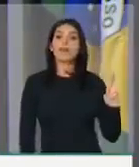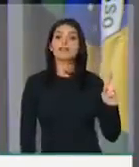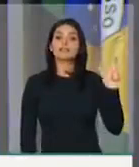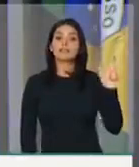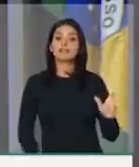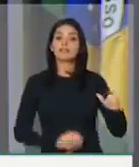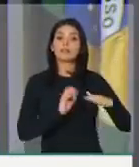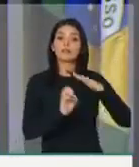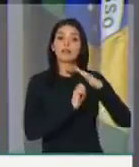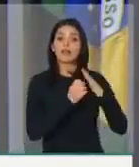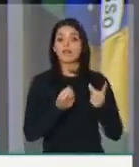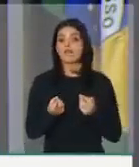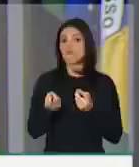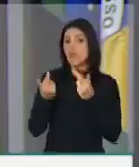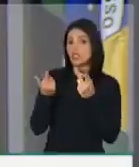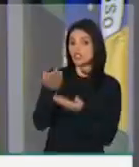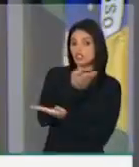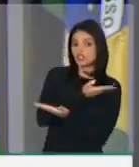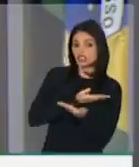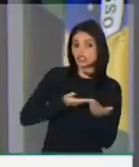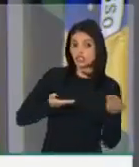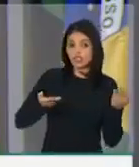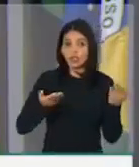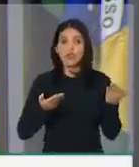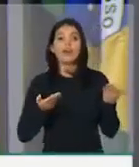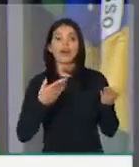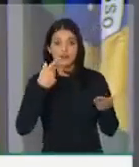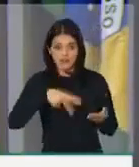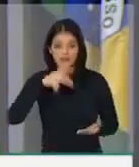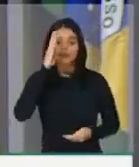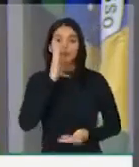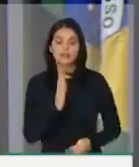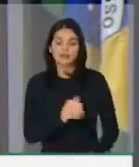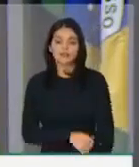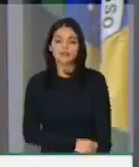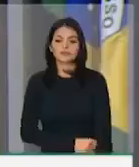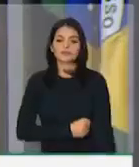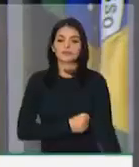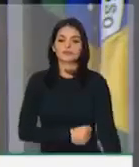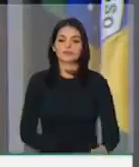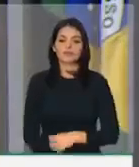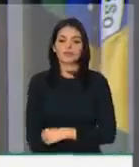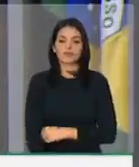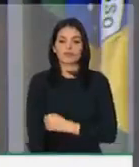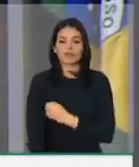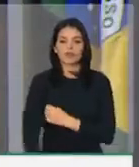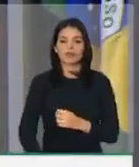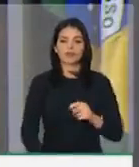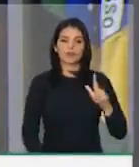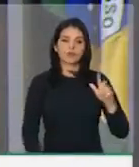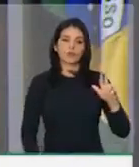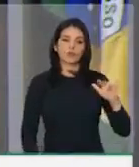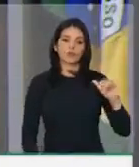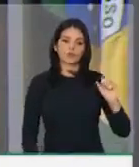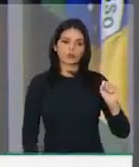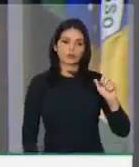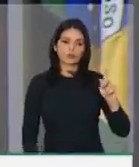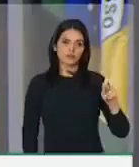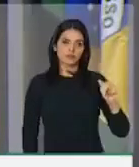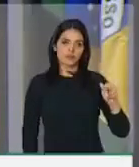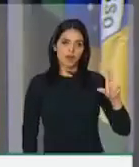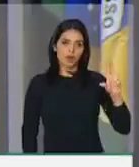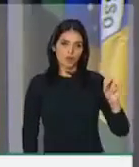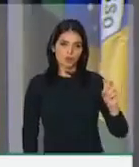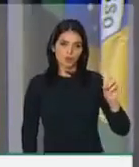que vende que faz essa intermediação da vacina no Brasil da empresa dawat Luiz Paulo domingueti